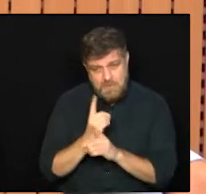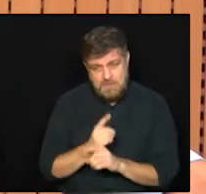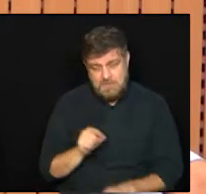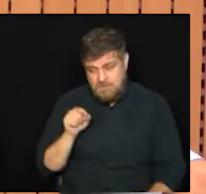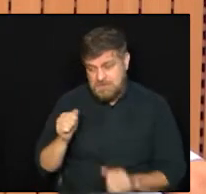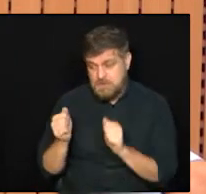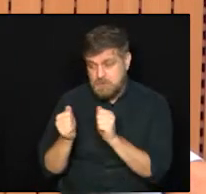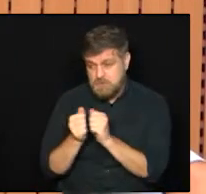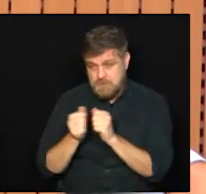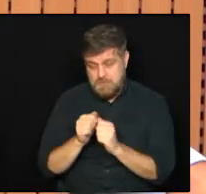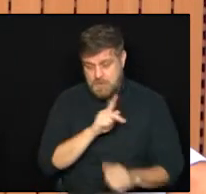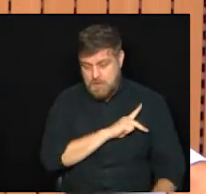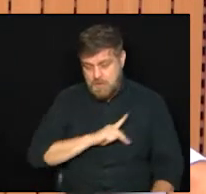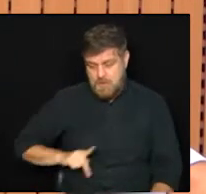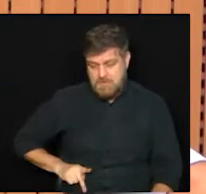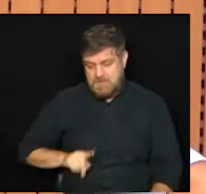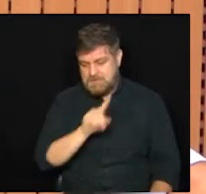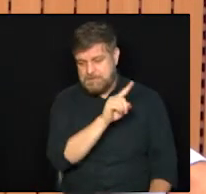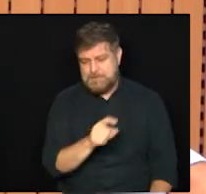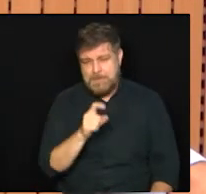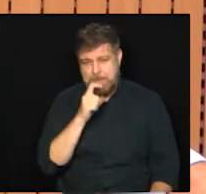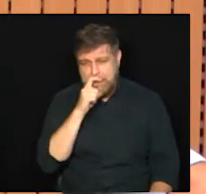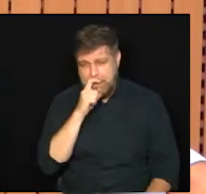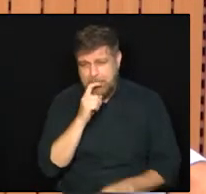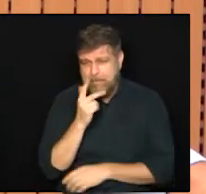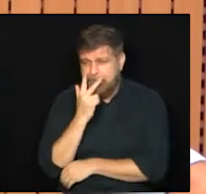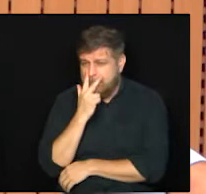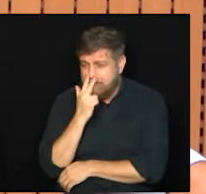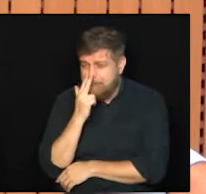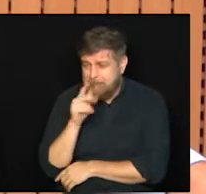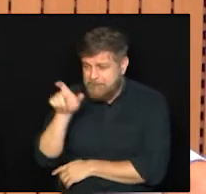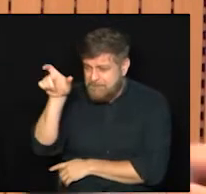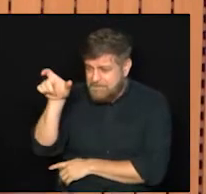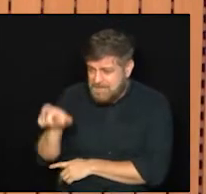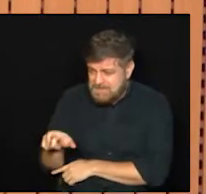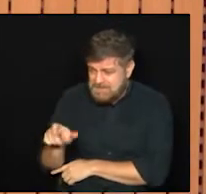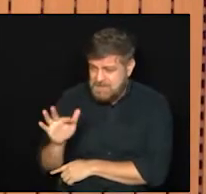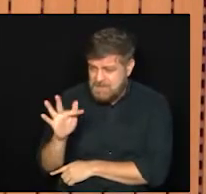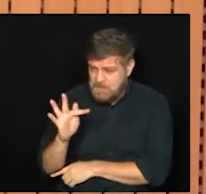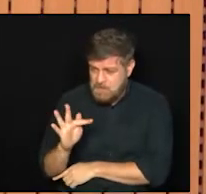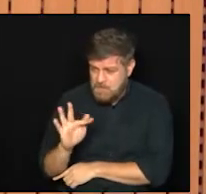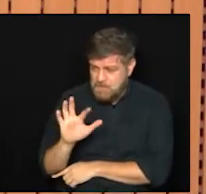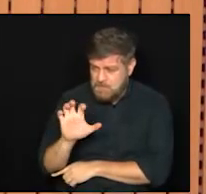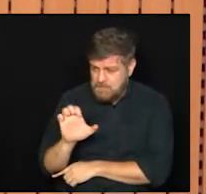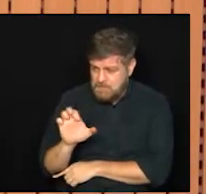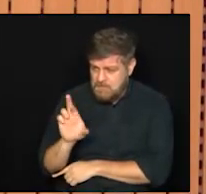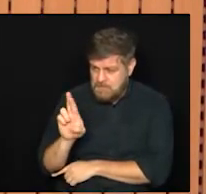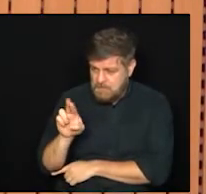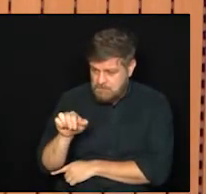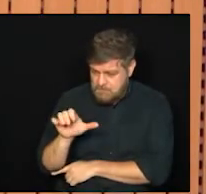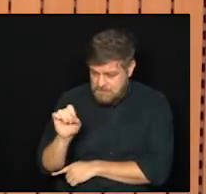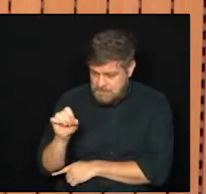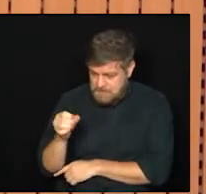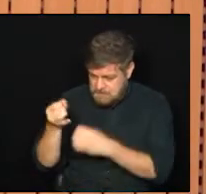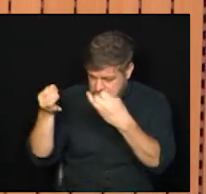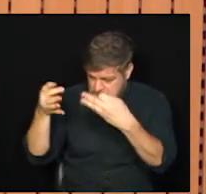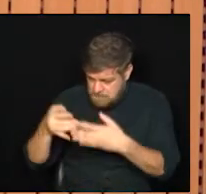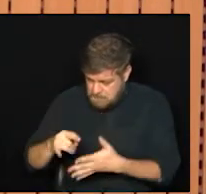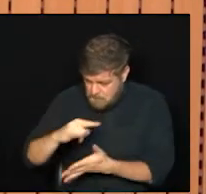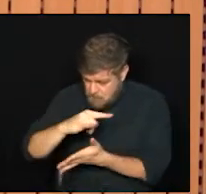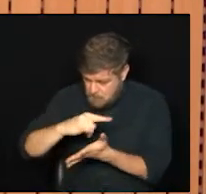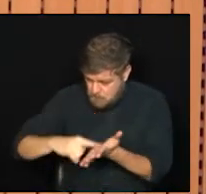o presidente da Câmara, me parece que o Fernando Vernier disse que vocês deixaram um documento aqui,